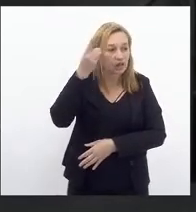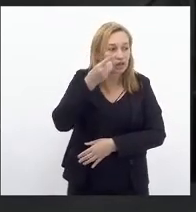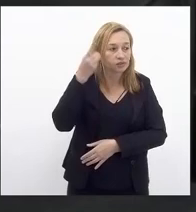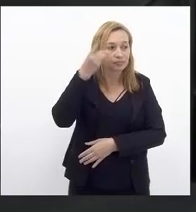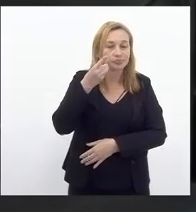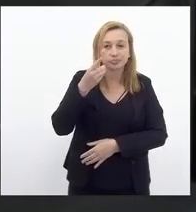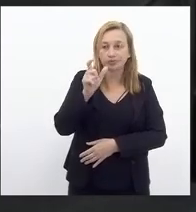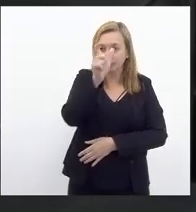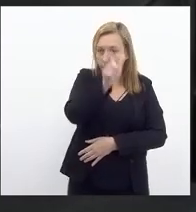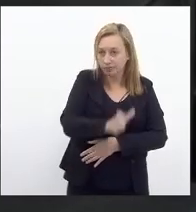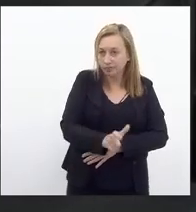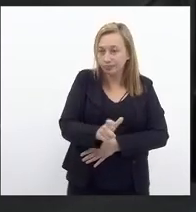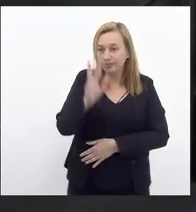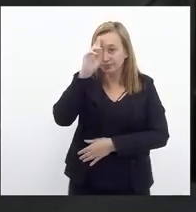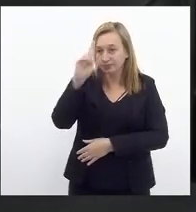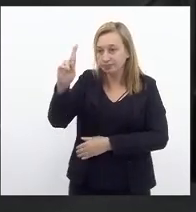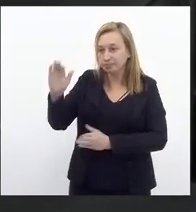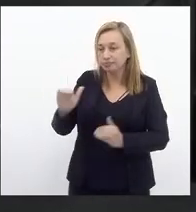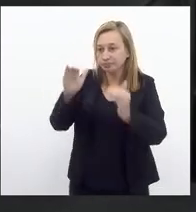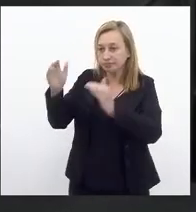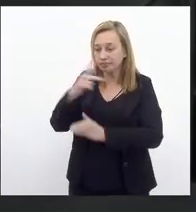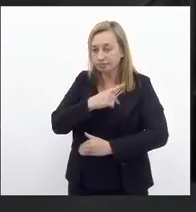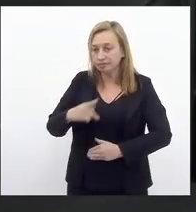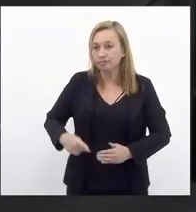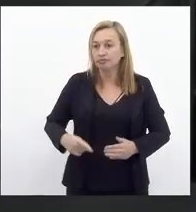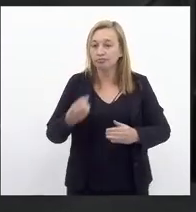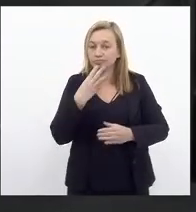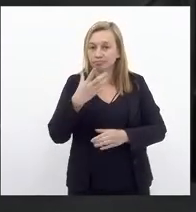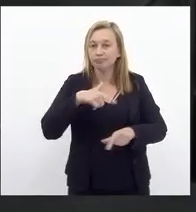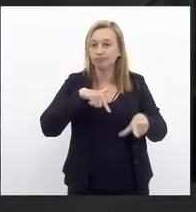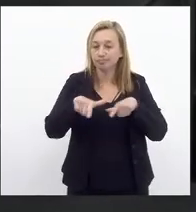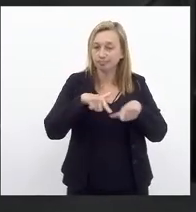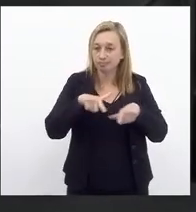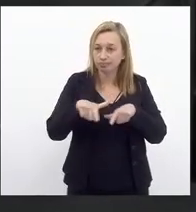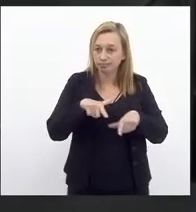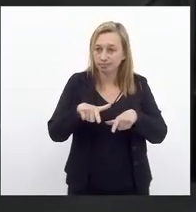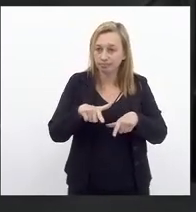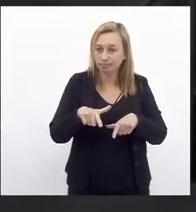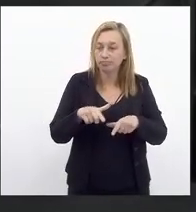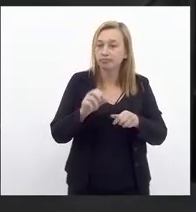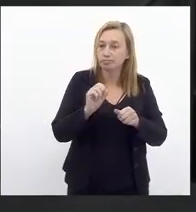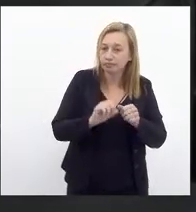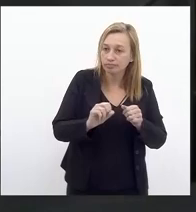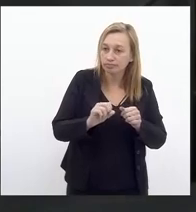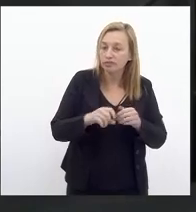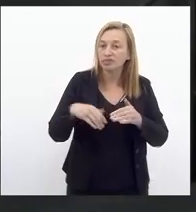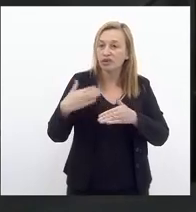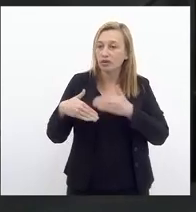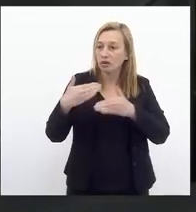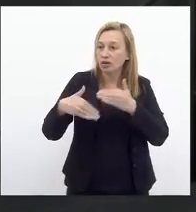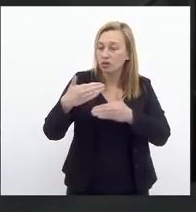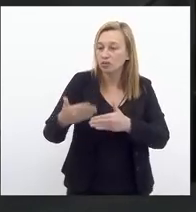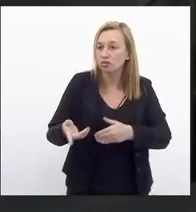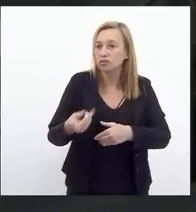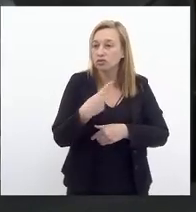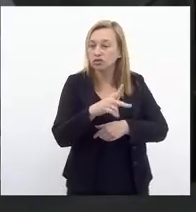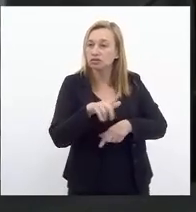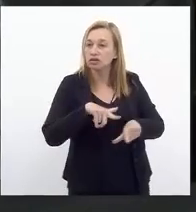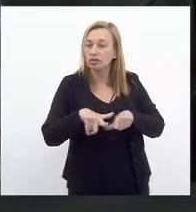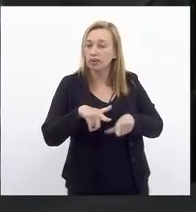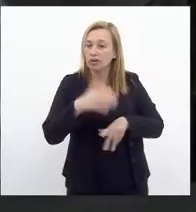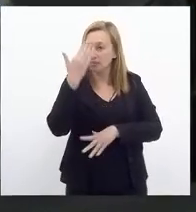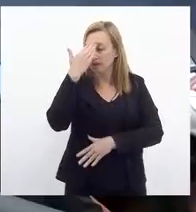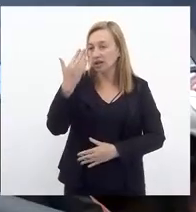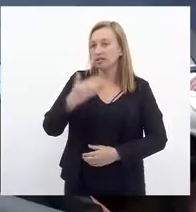na pessoa do Senhor por esse excelente serviço que tem sido feito ao longo desse Mandato do Senhor